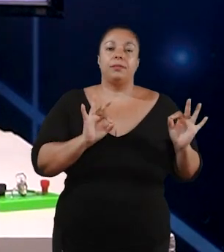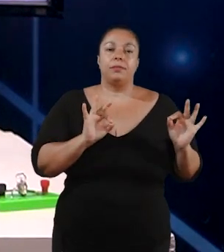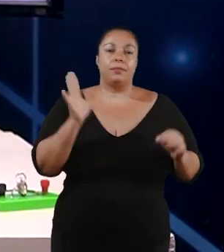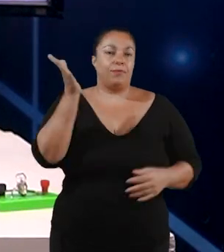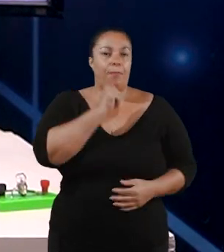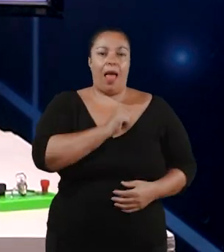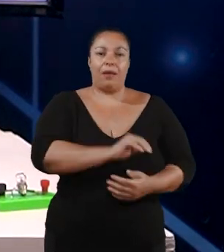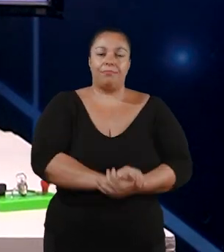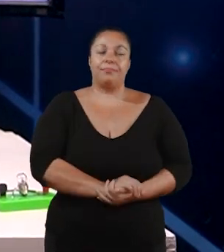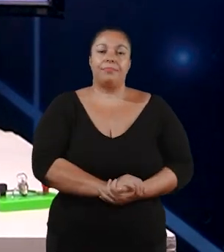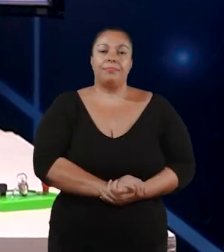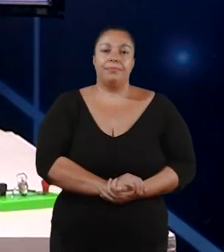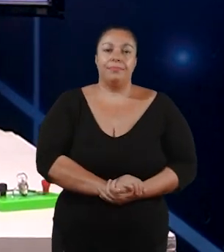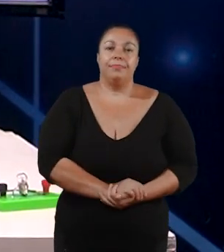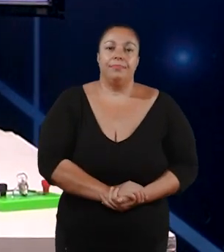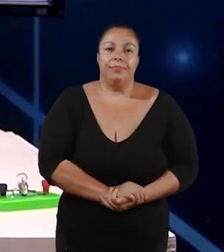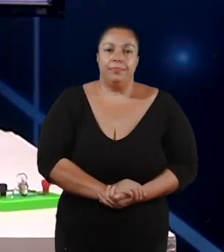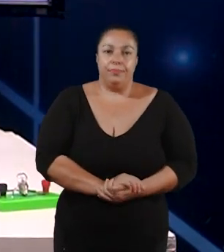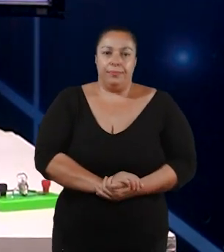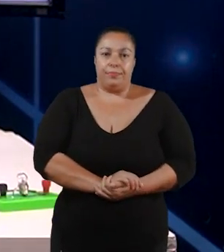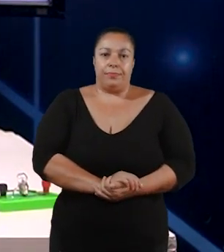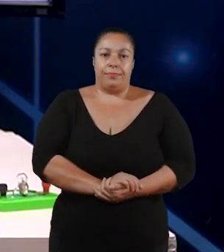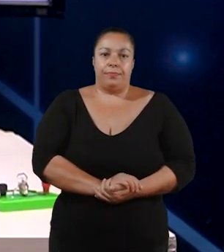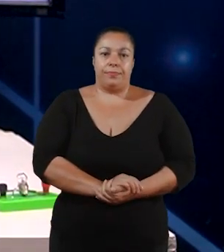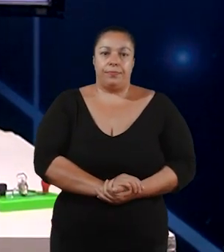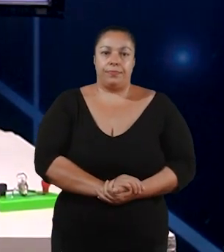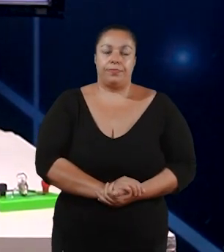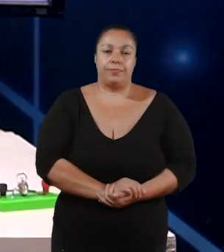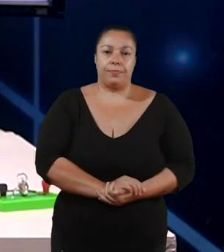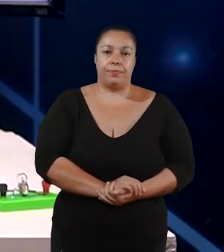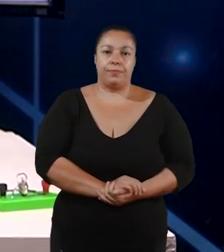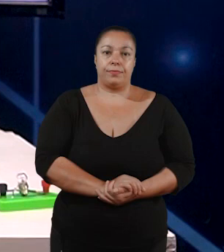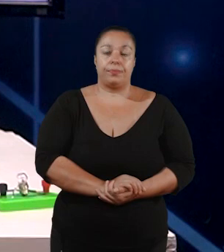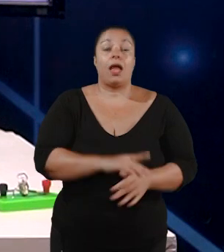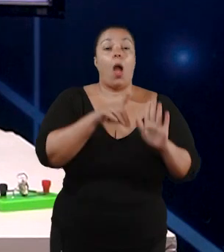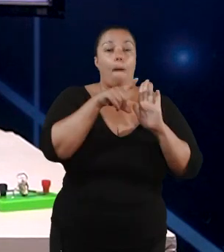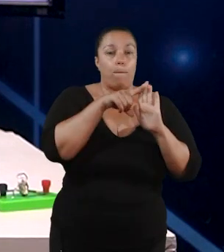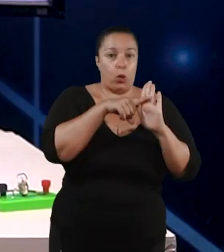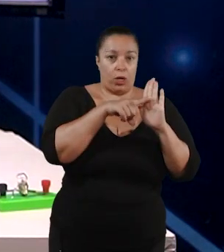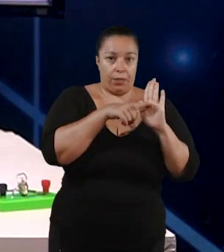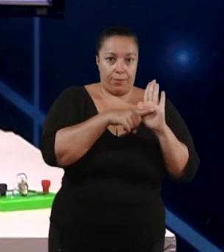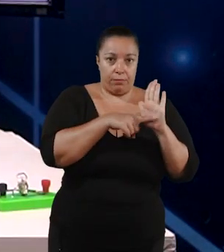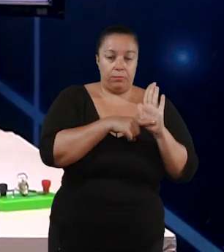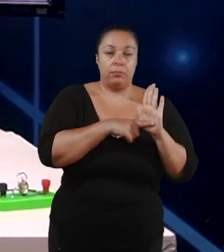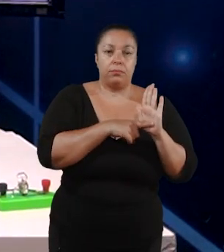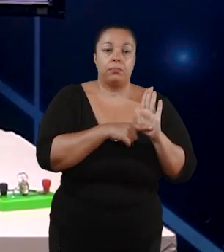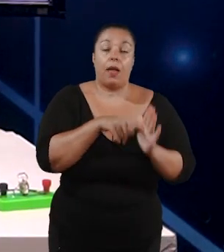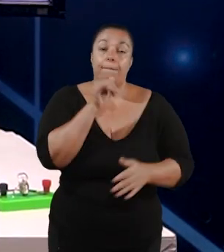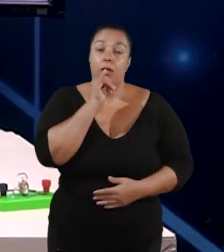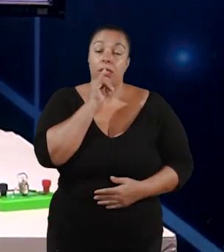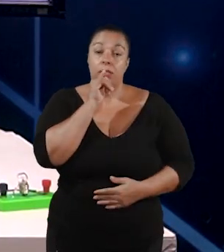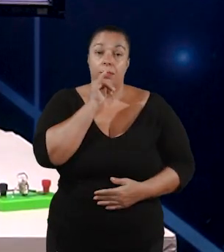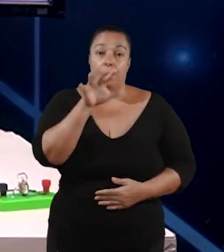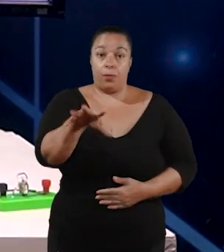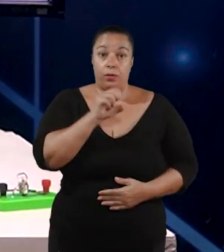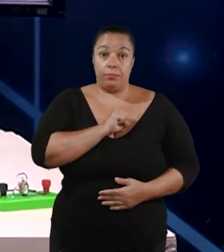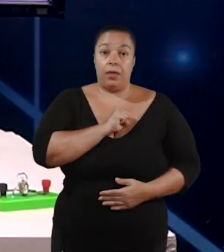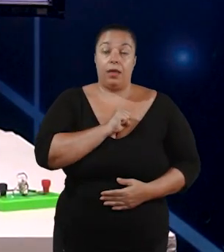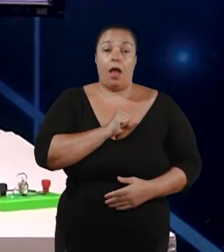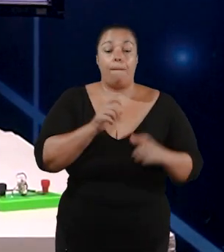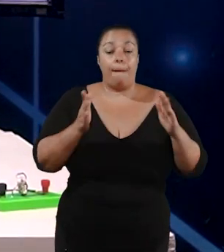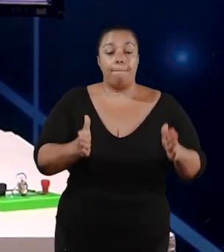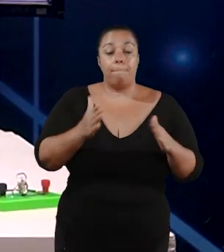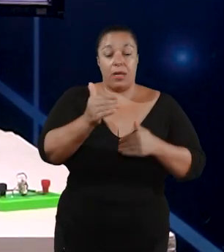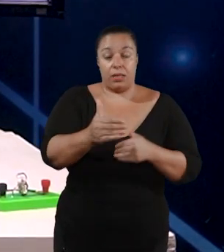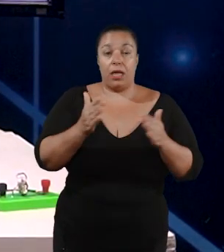lá? Então tá aqui, ó. Esse é o programinha, tá? Então, por exemplo, eu posso pegar aqui, ó, eu tenho uma